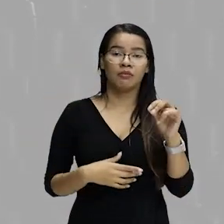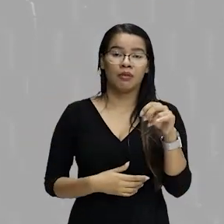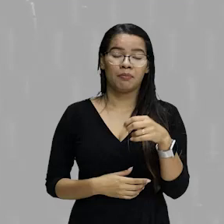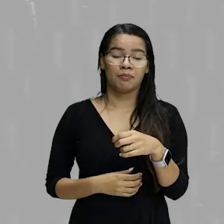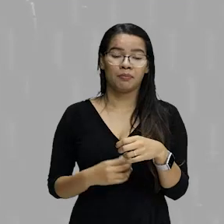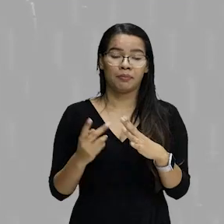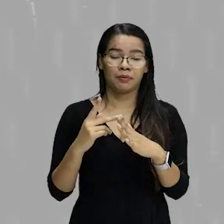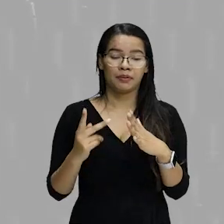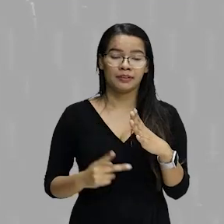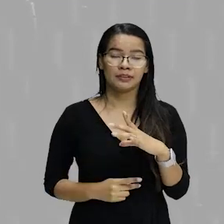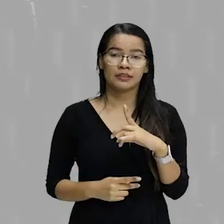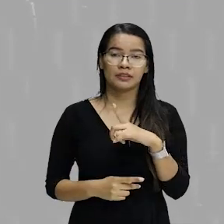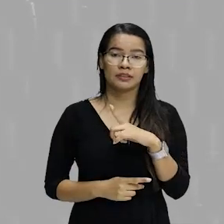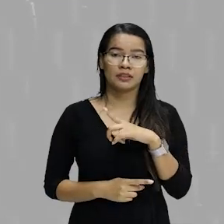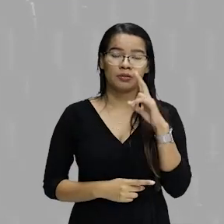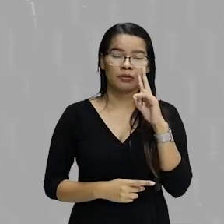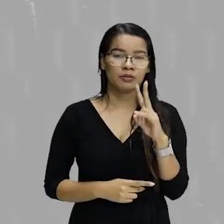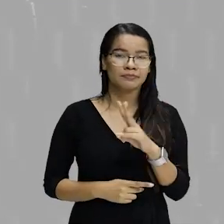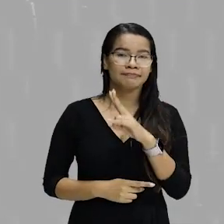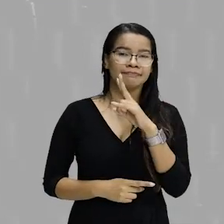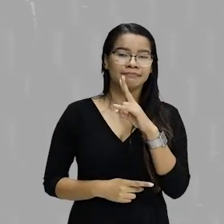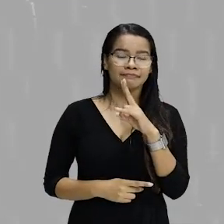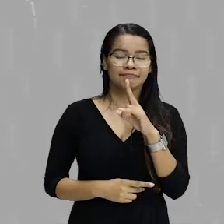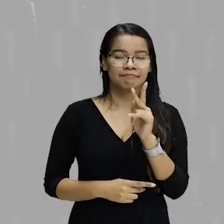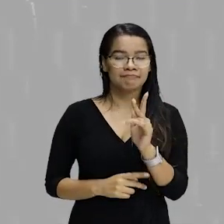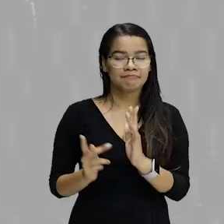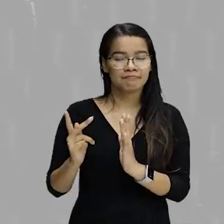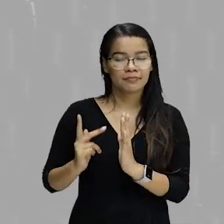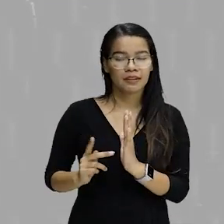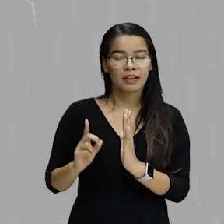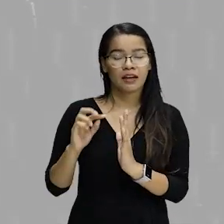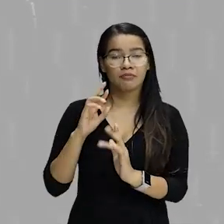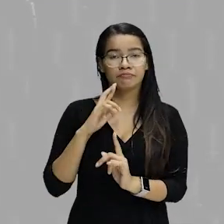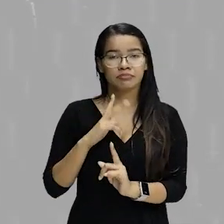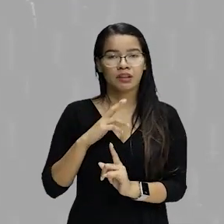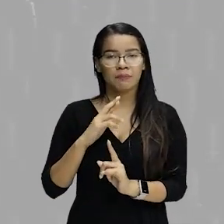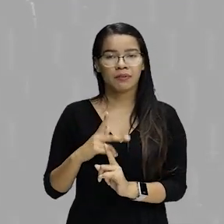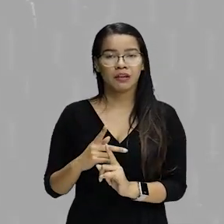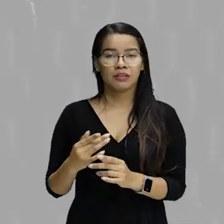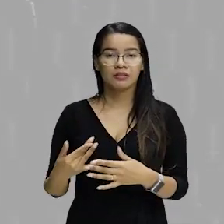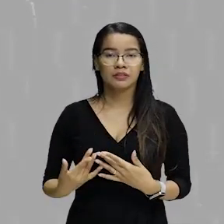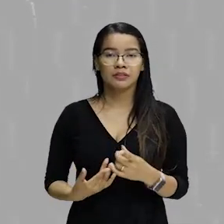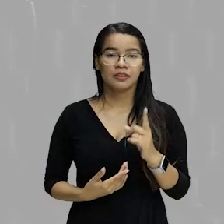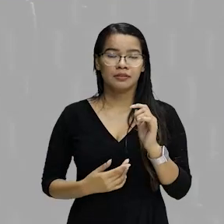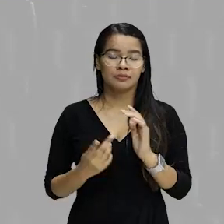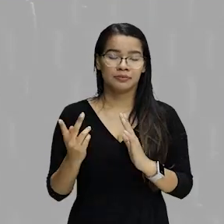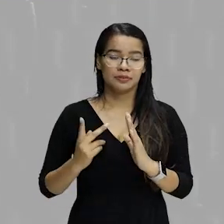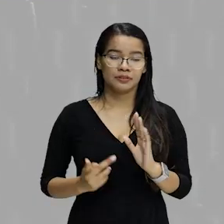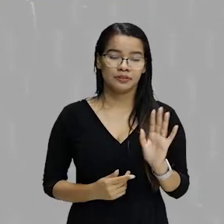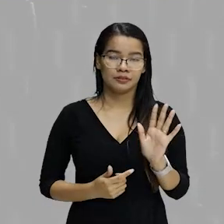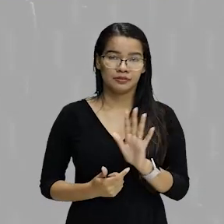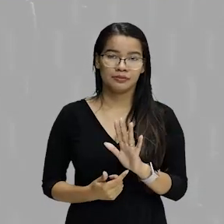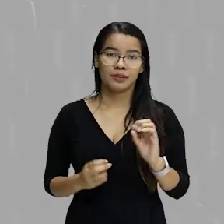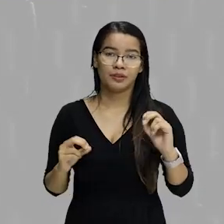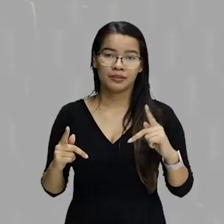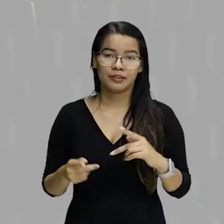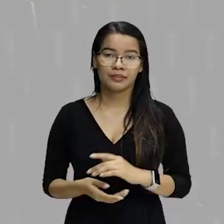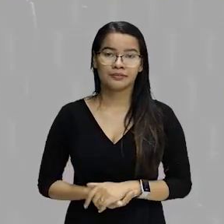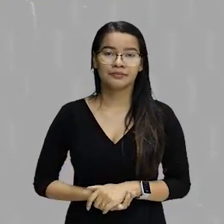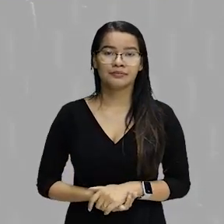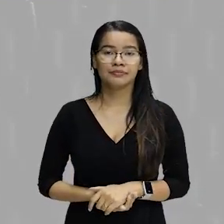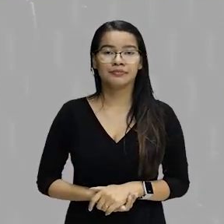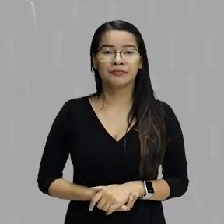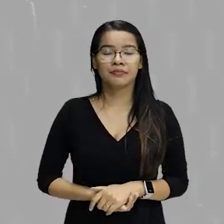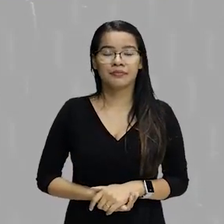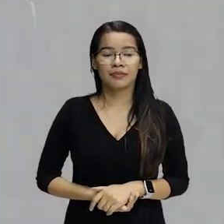que tem, né, esse olhar, né? O olhar poético é crítico. Então, a poesia está bem aí. Deu para entender? Vamos